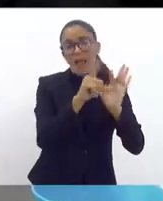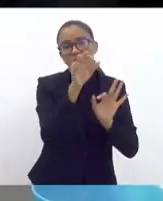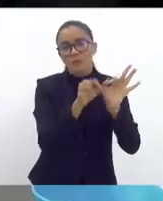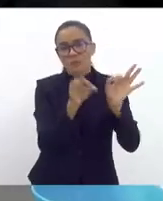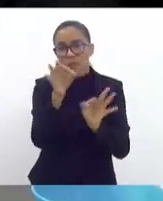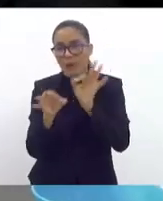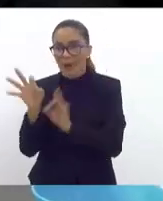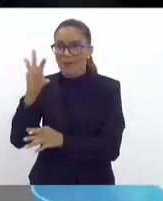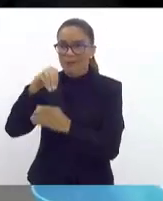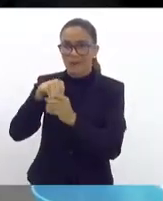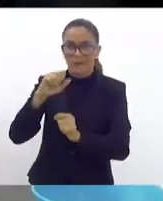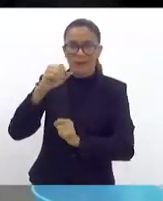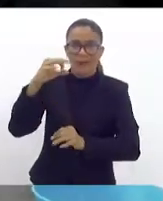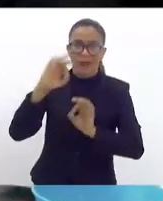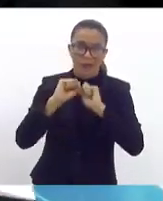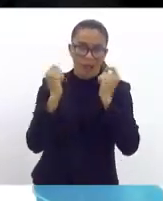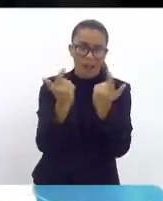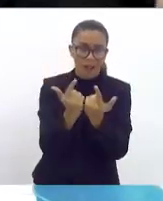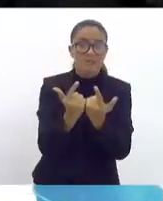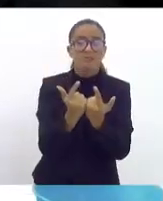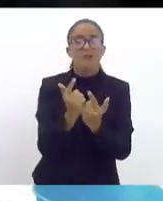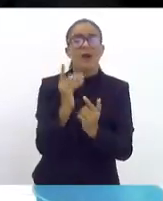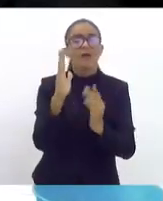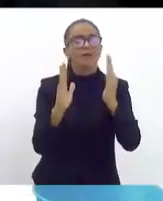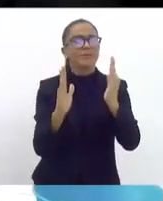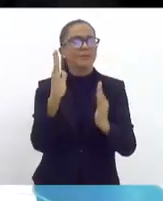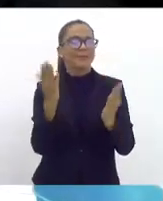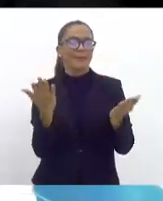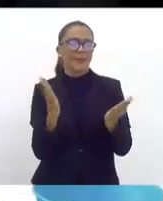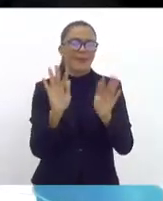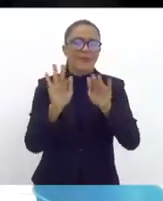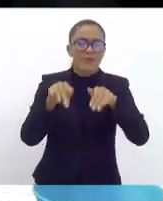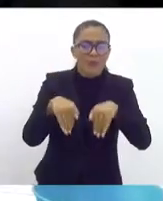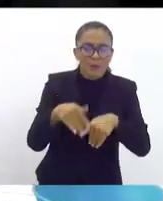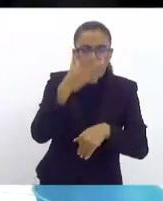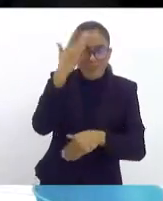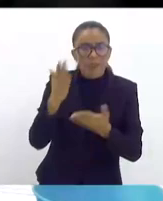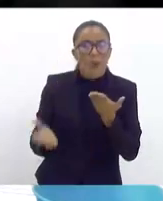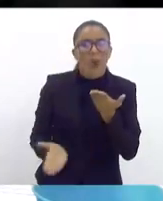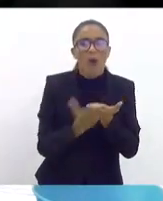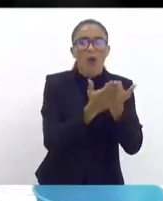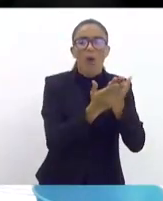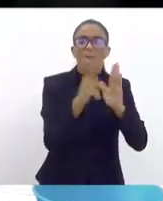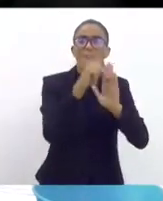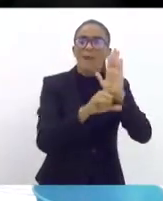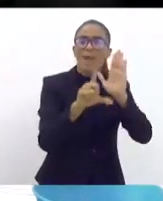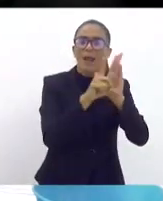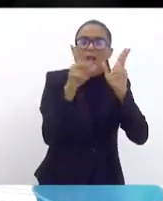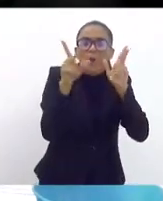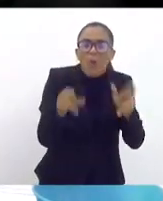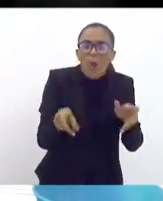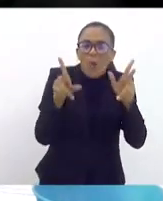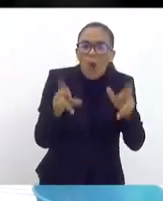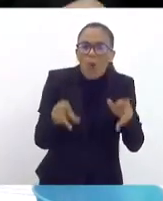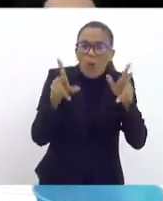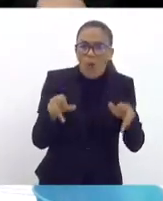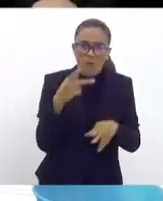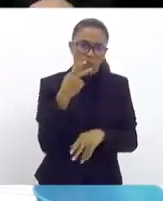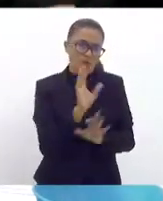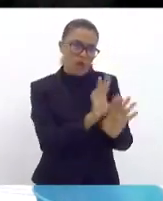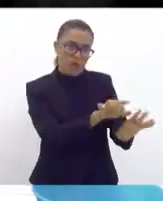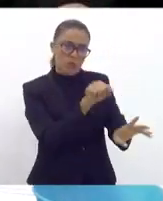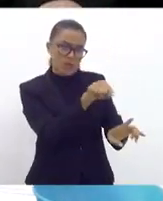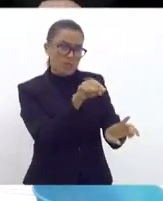casa e no meio da história eu quase no final alguém protocolo um PL igual eu não tô falando desse